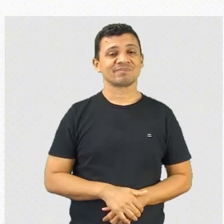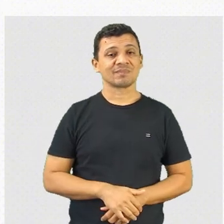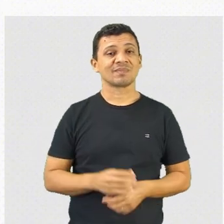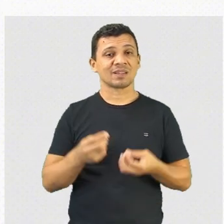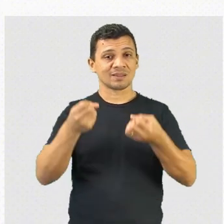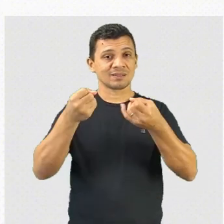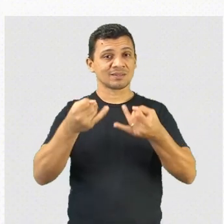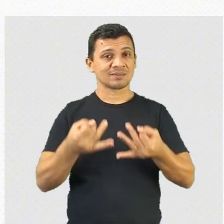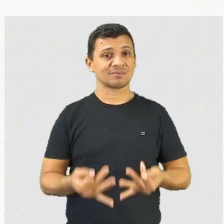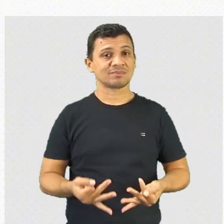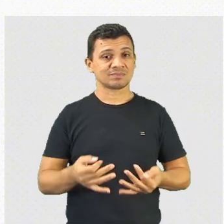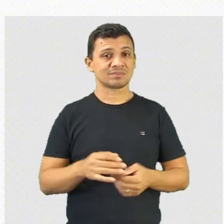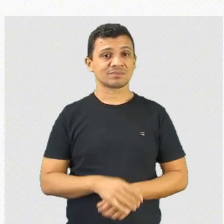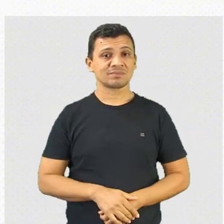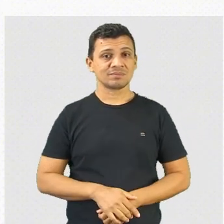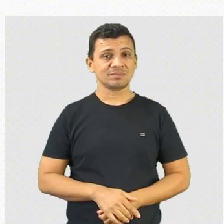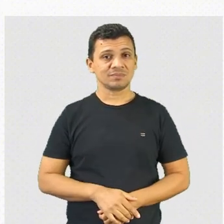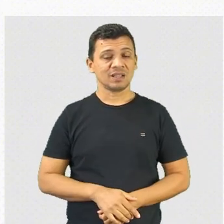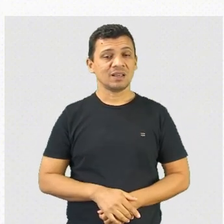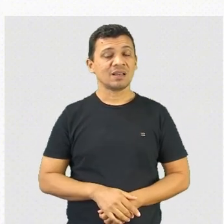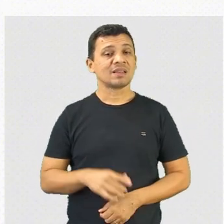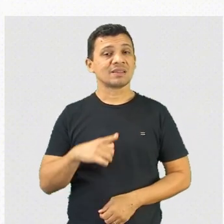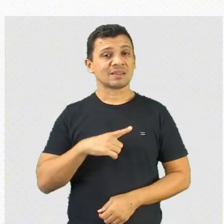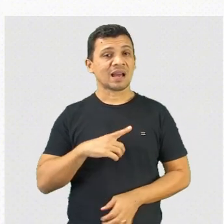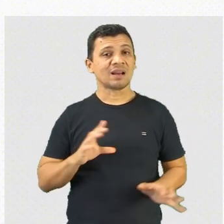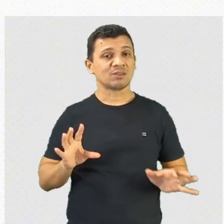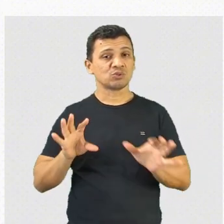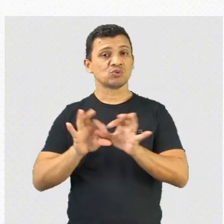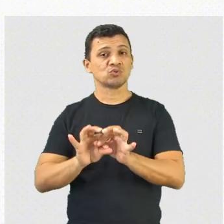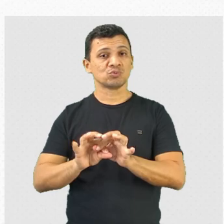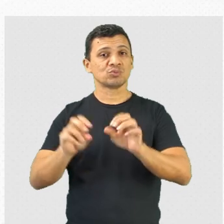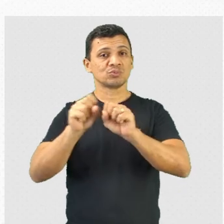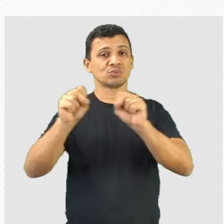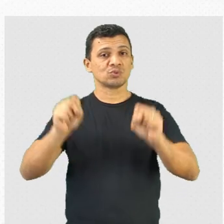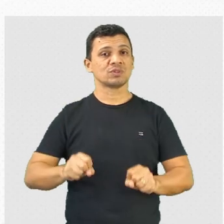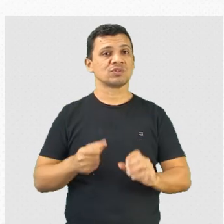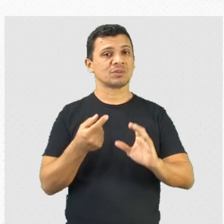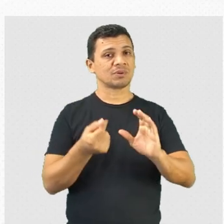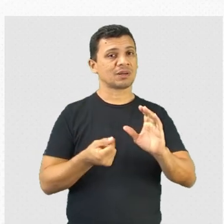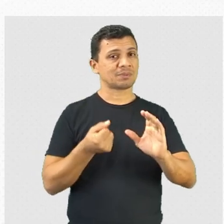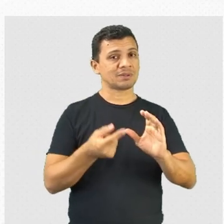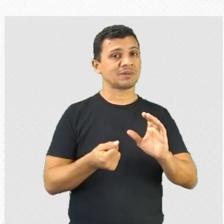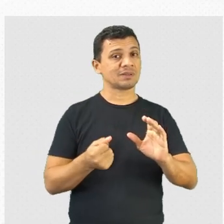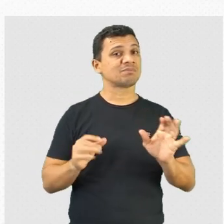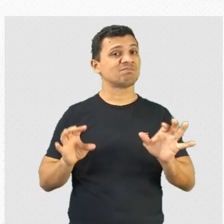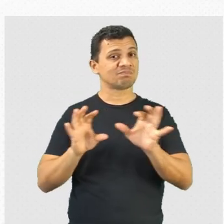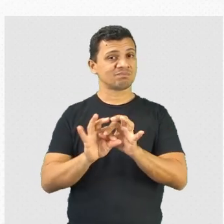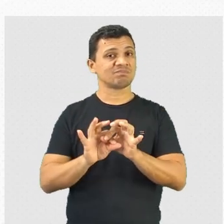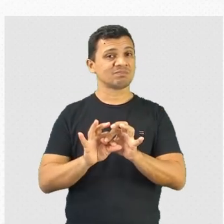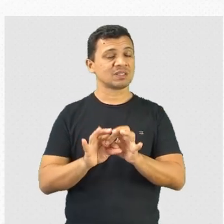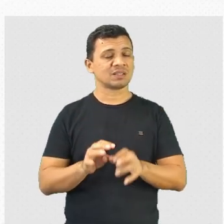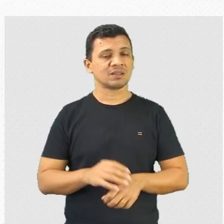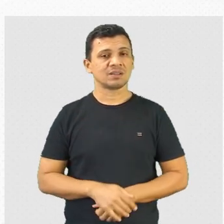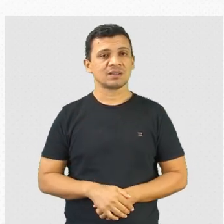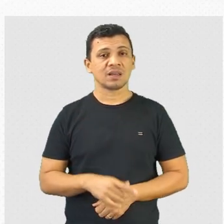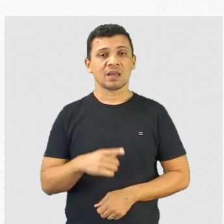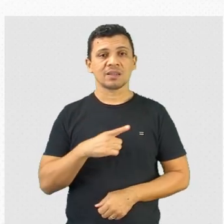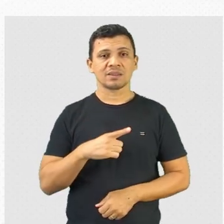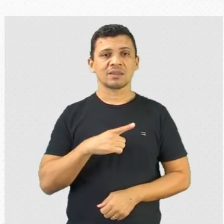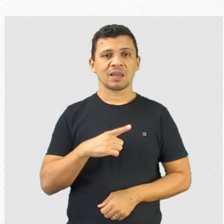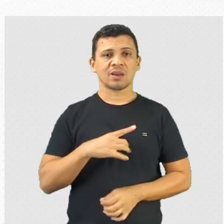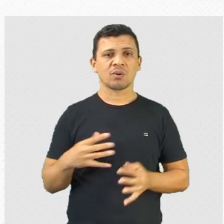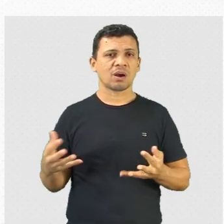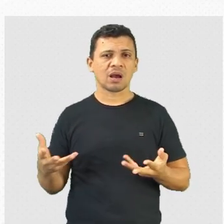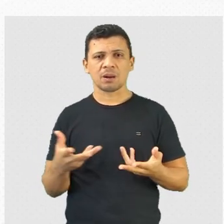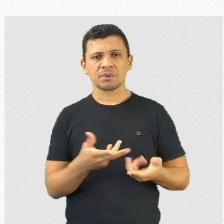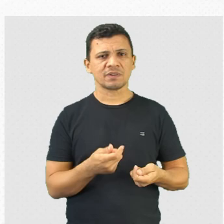bem claro, não está separado do sistema capitalista, obviamente. Em outras palavras, não basta você ter uma grande habilidade,